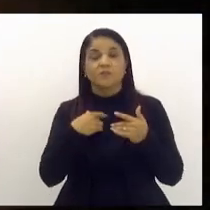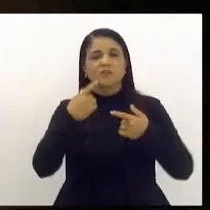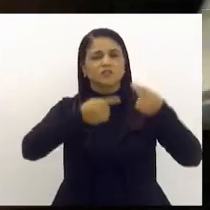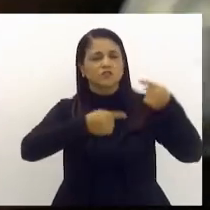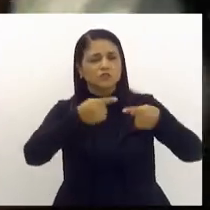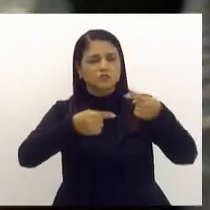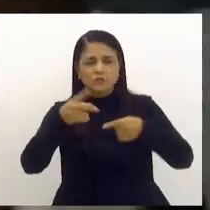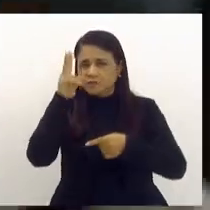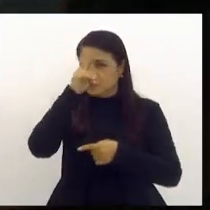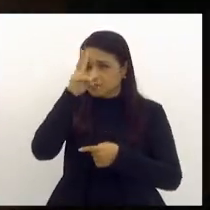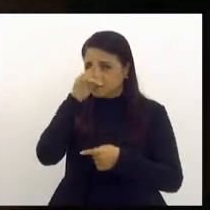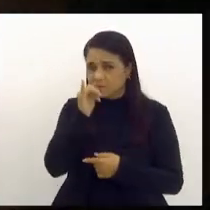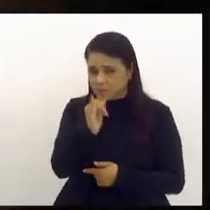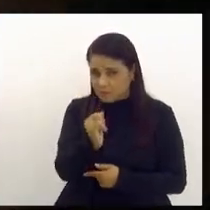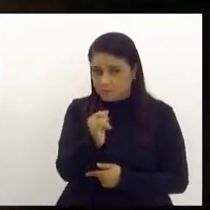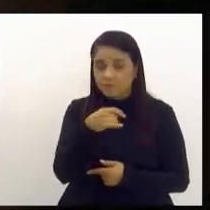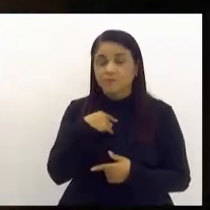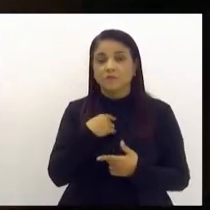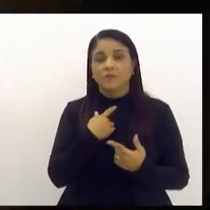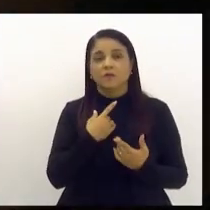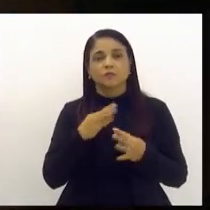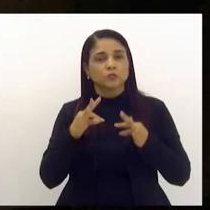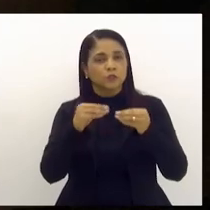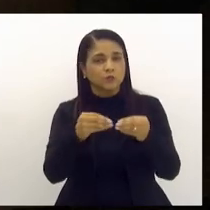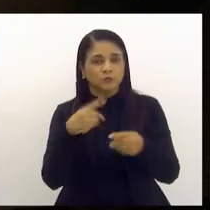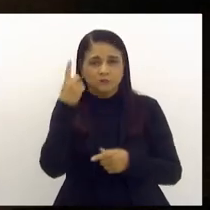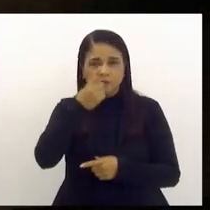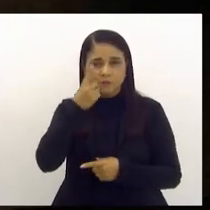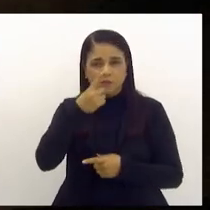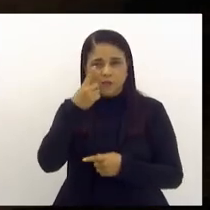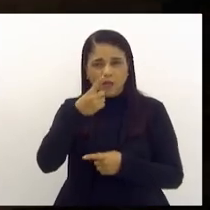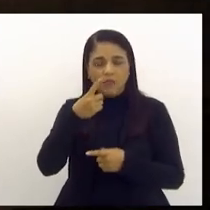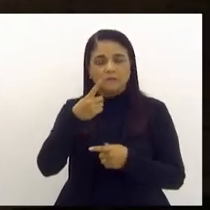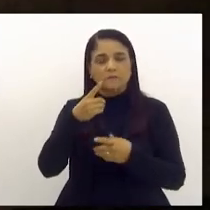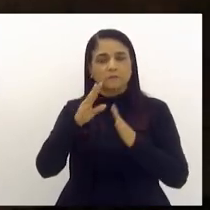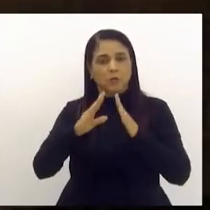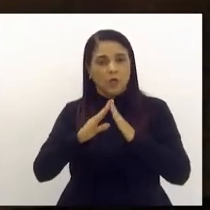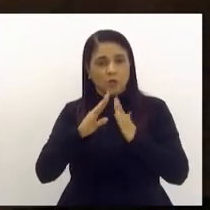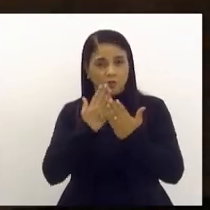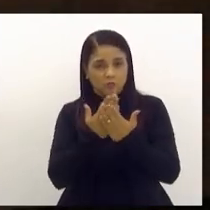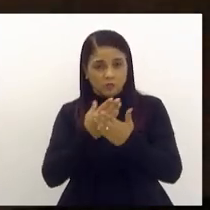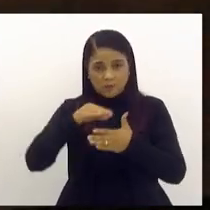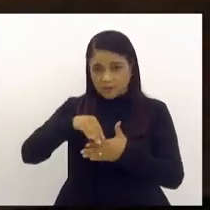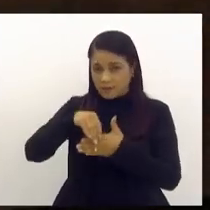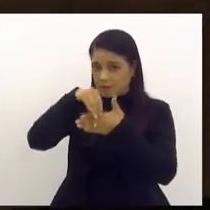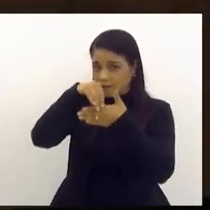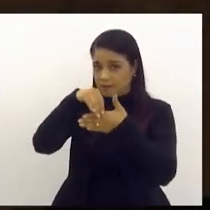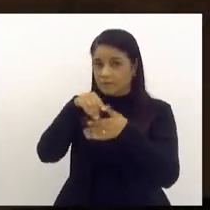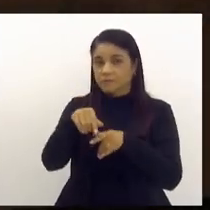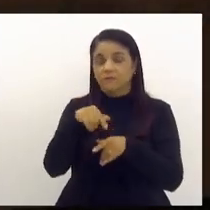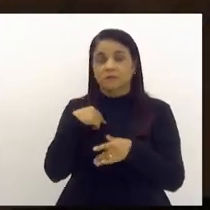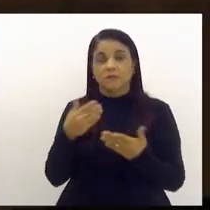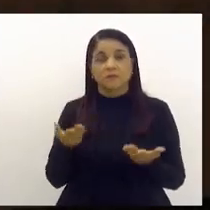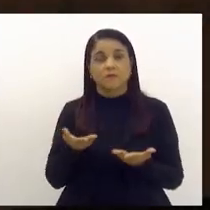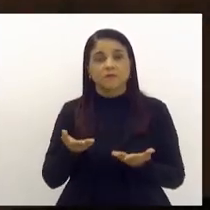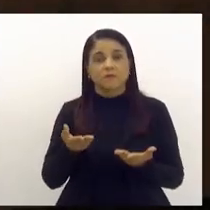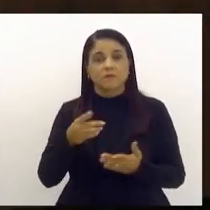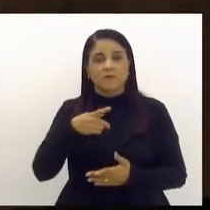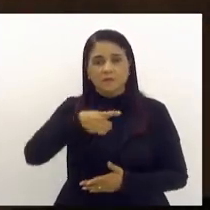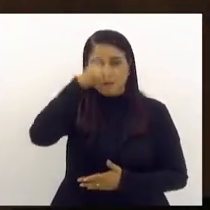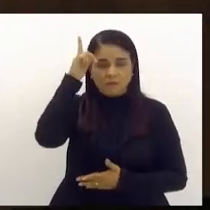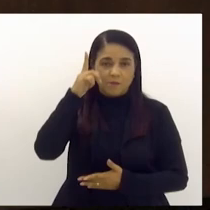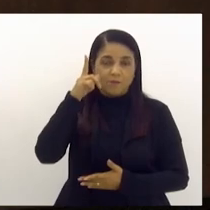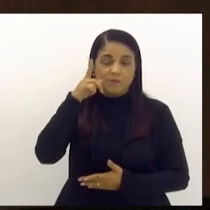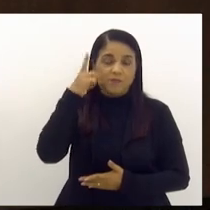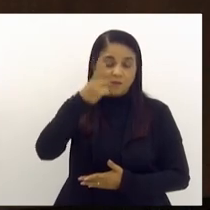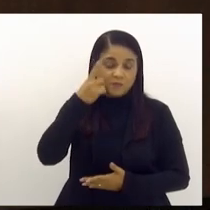discutimos com todos os deputados que participaram do Colégio Líderes, e aqui vendo o nosso queridíssimo deputado Carlos